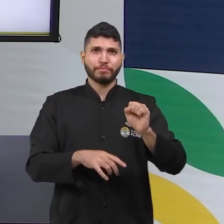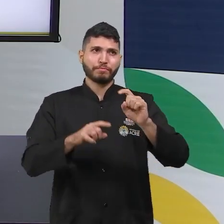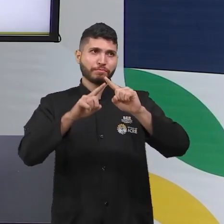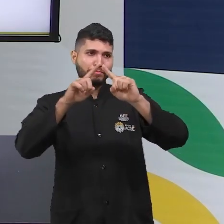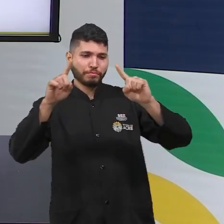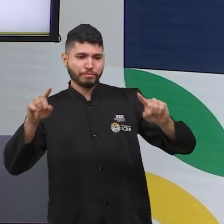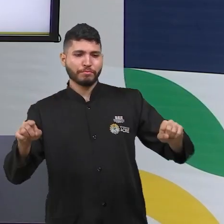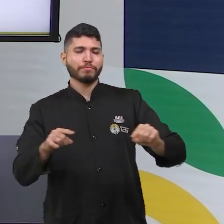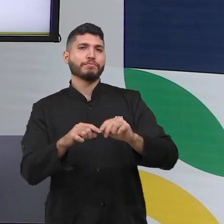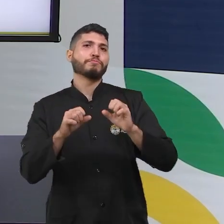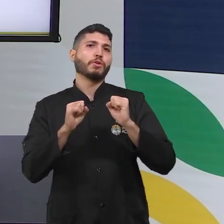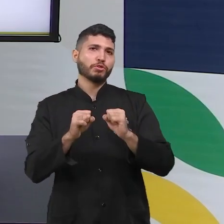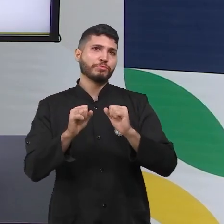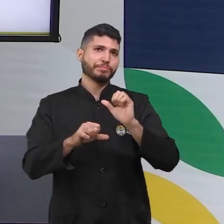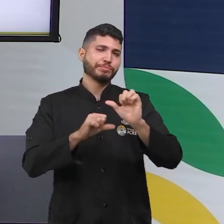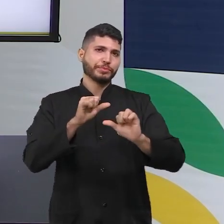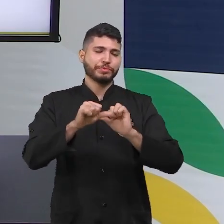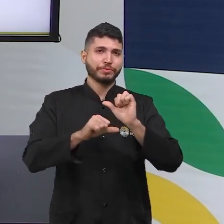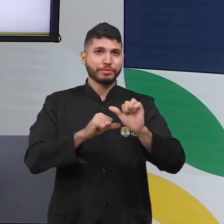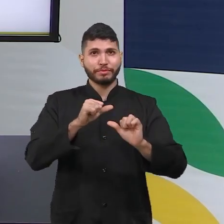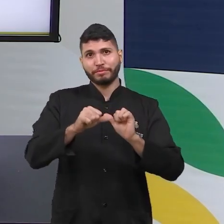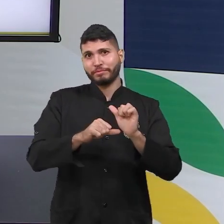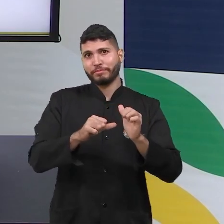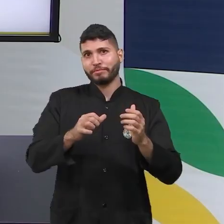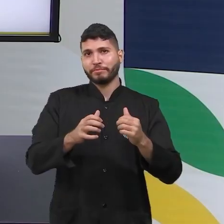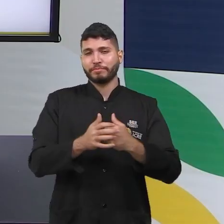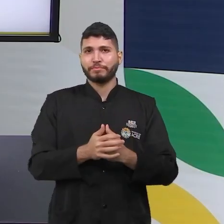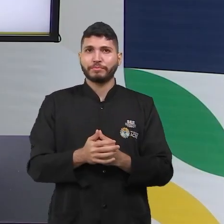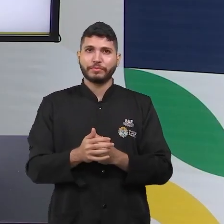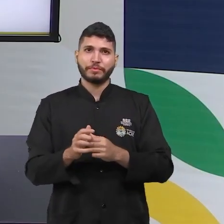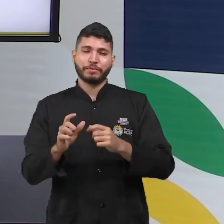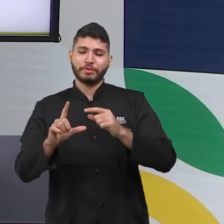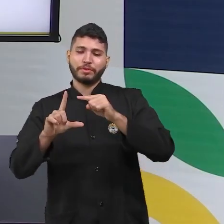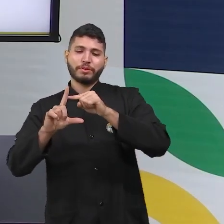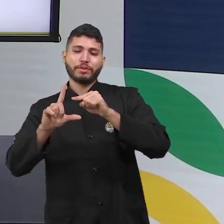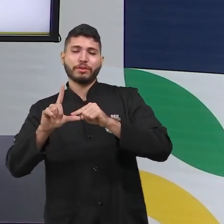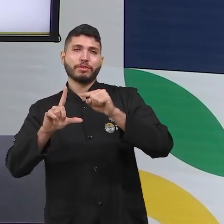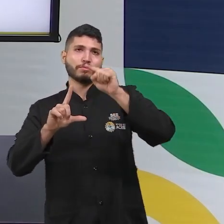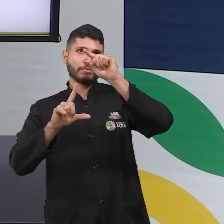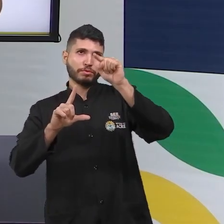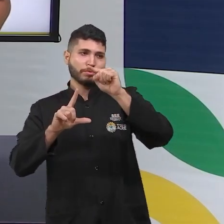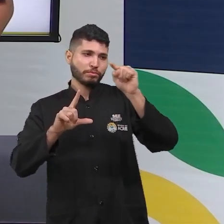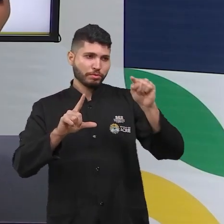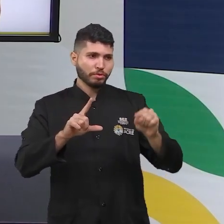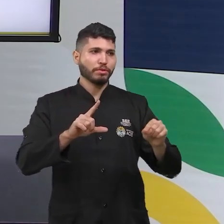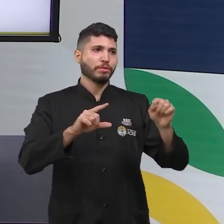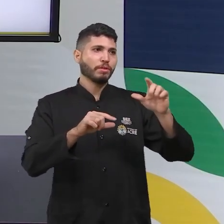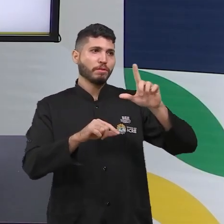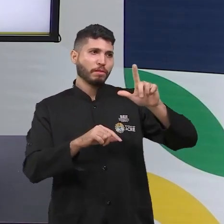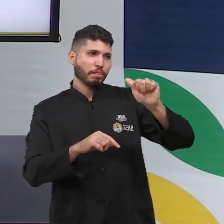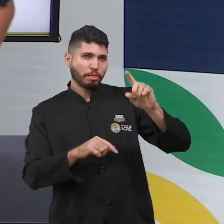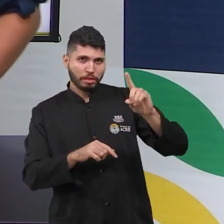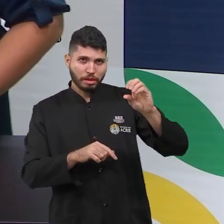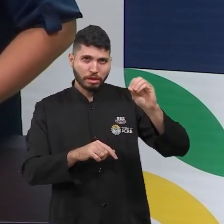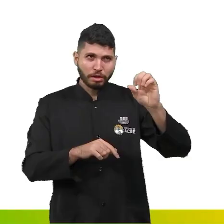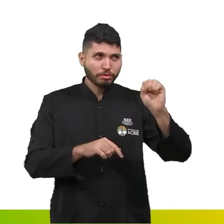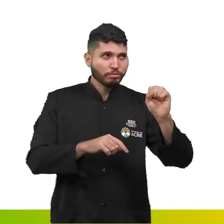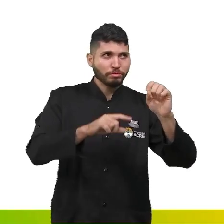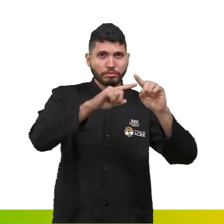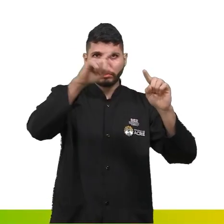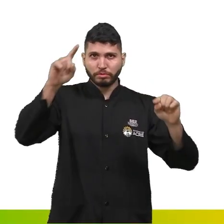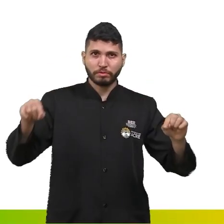não existe ângulo, ângulo, ângulo, como caso de congruência. Eu posso escrever, por exemplo, um